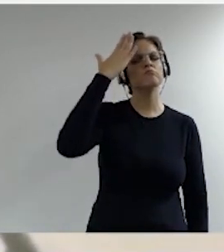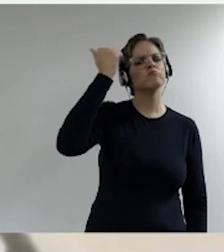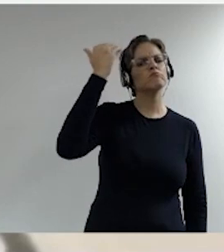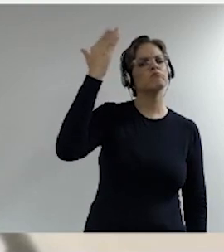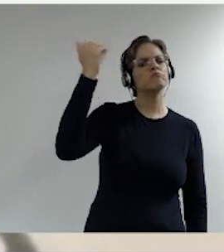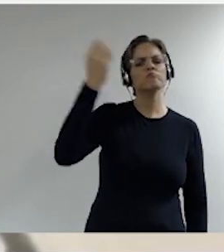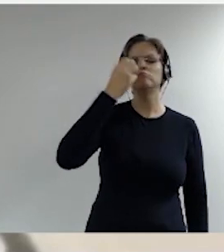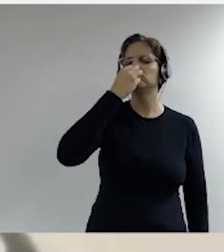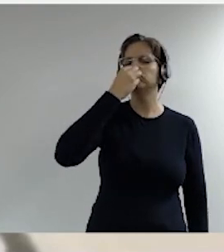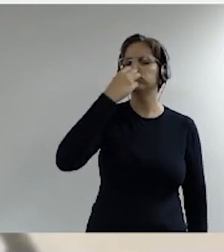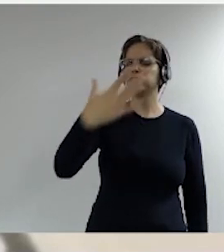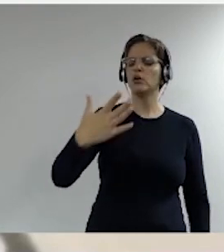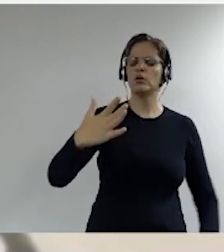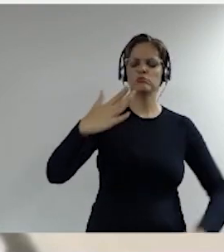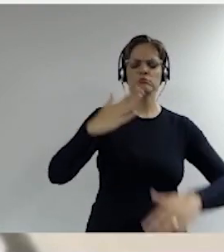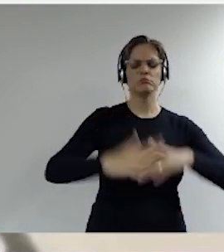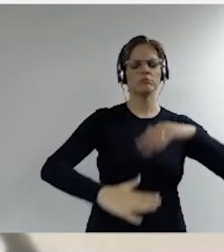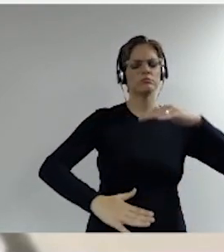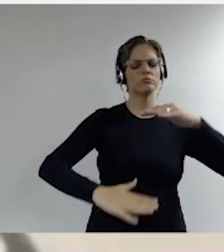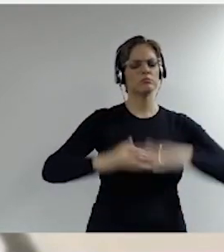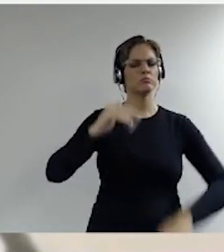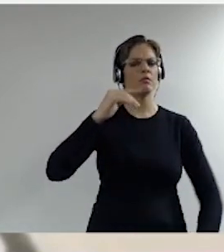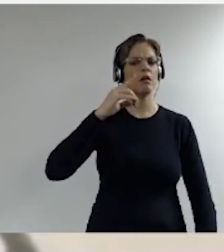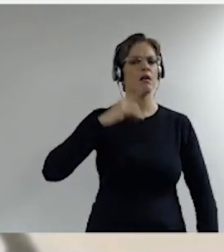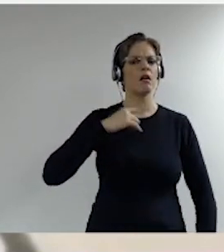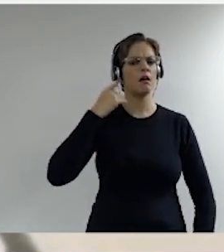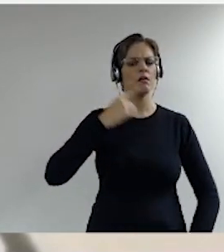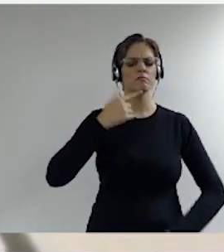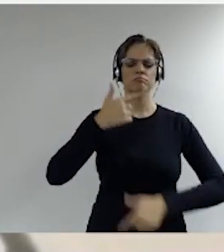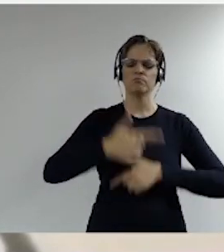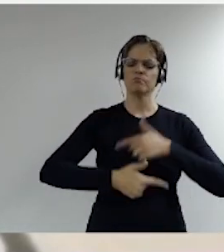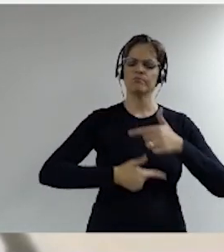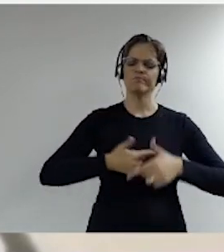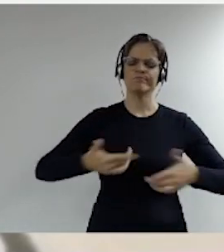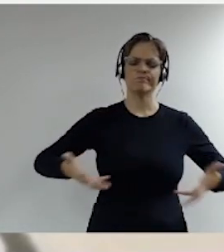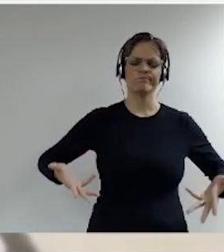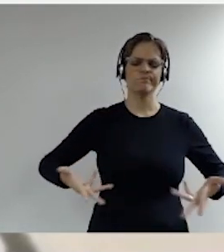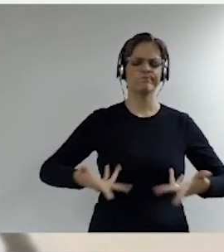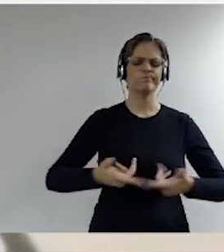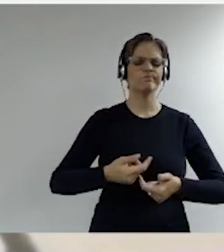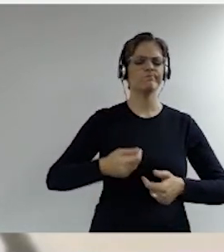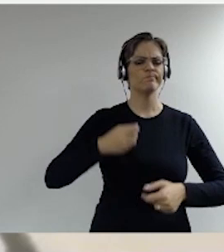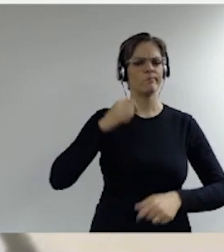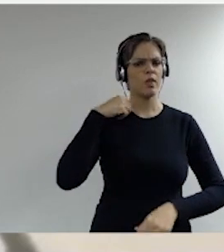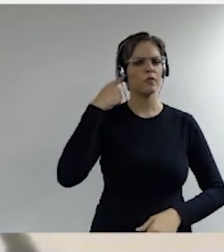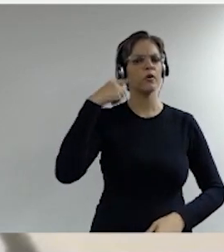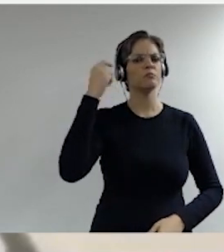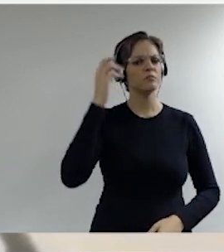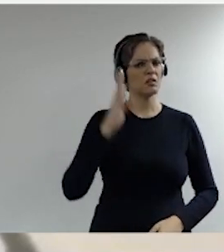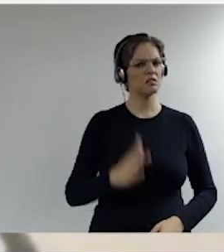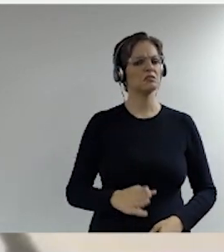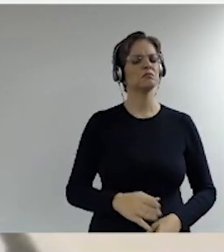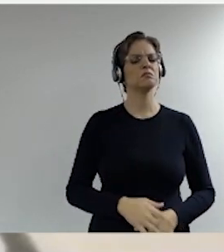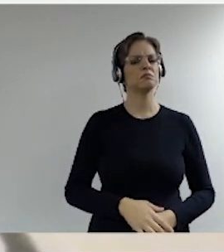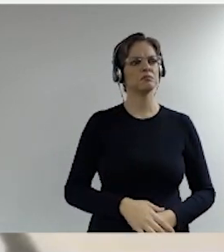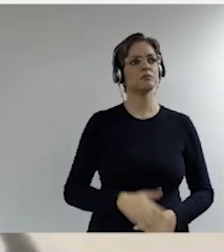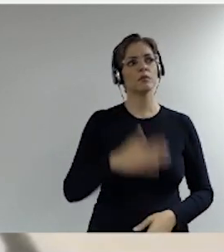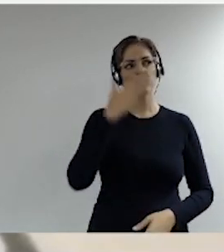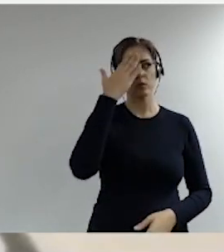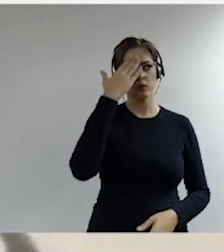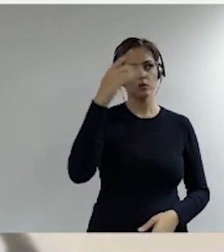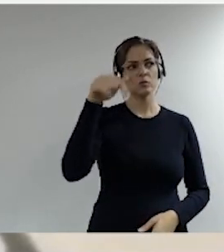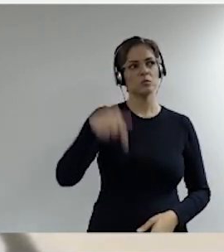advogados que se dedicam, né, incansavelmente à advocacia brasileira. Muito obrigado por essa